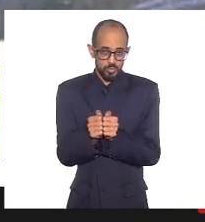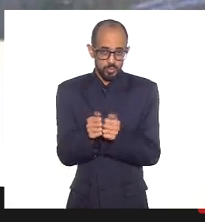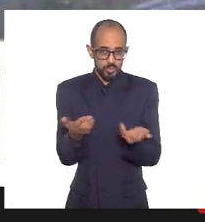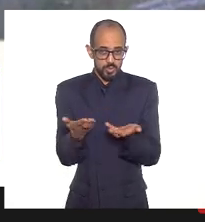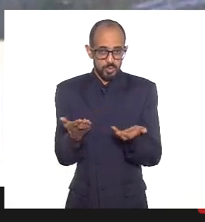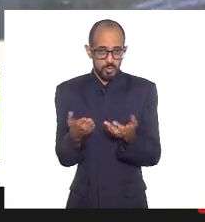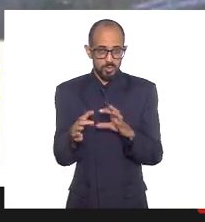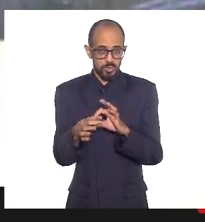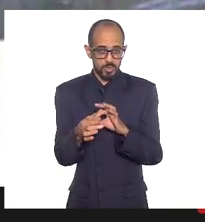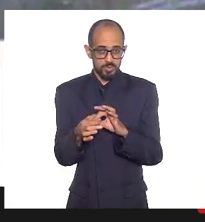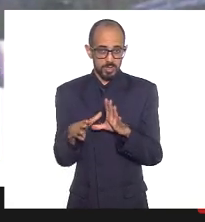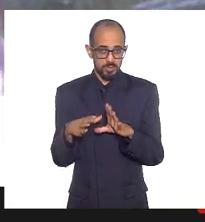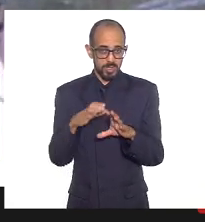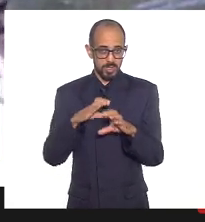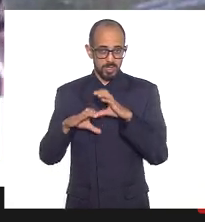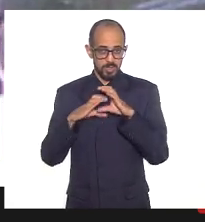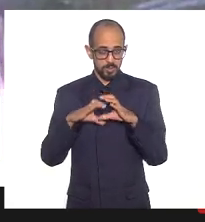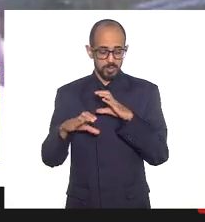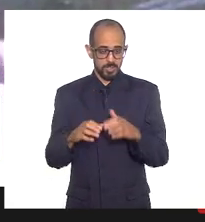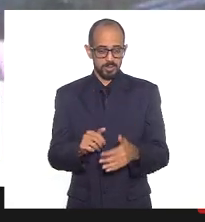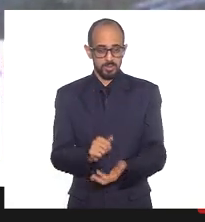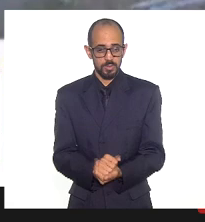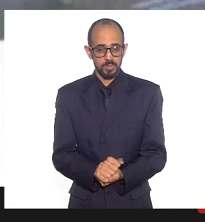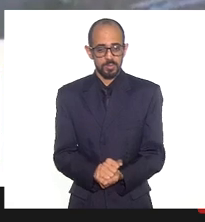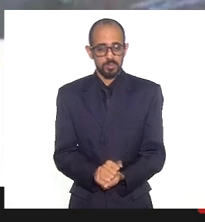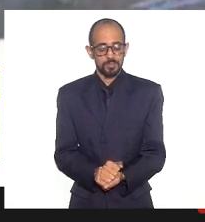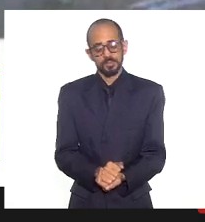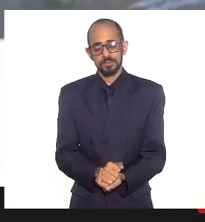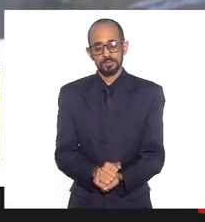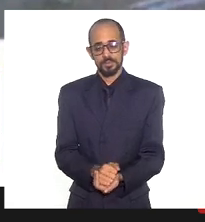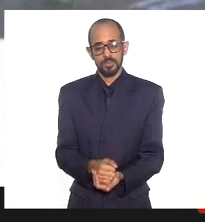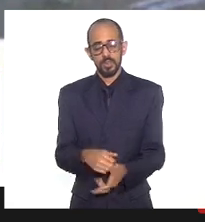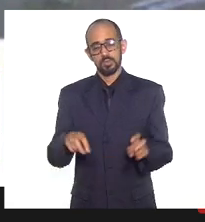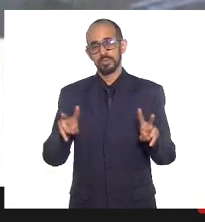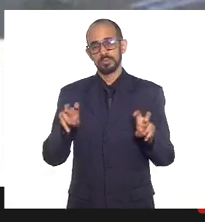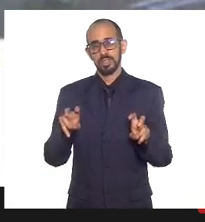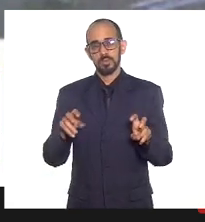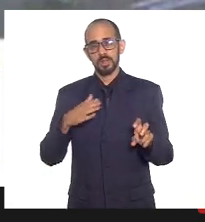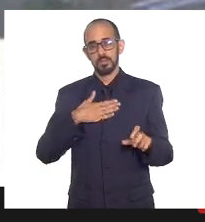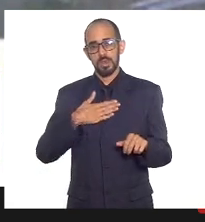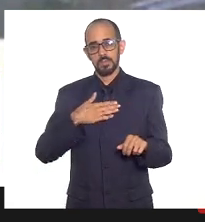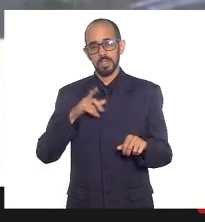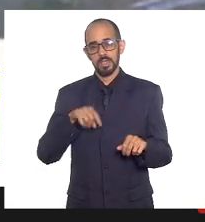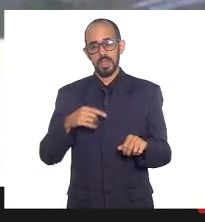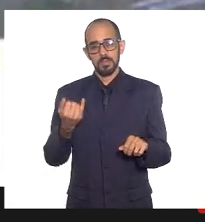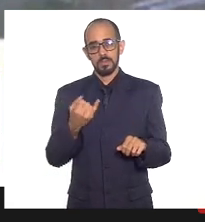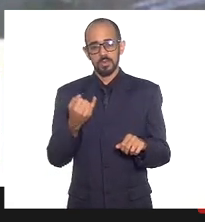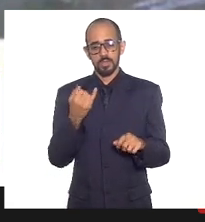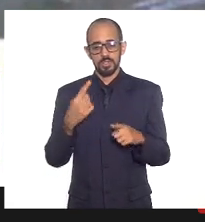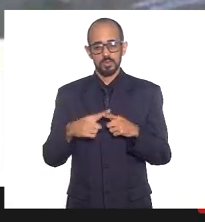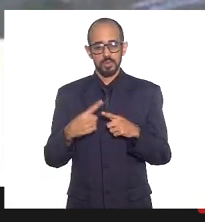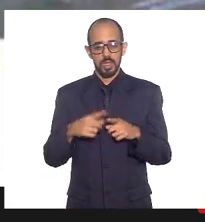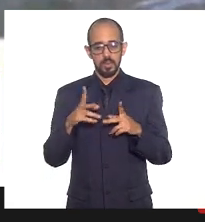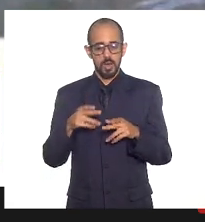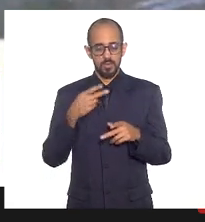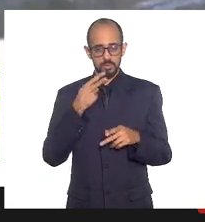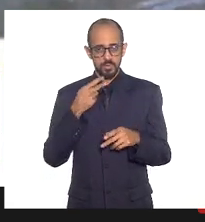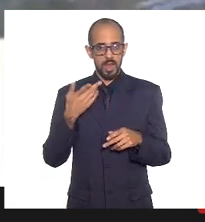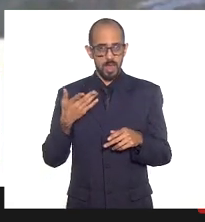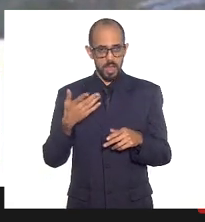da democratização da comunicação. E um tema que acredito ser central, porque, como muito já foi falado aqui,